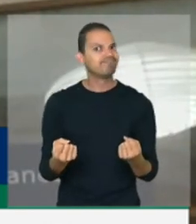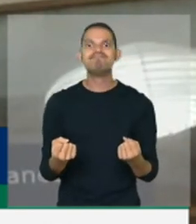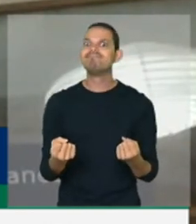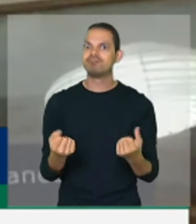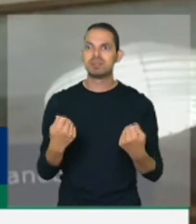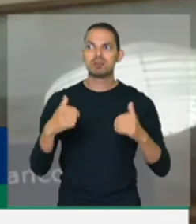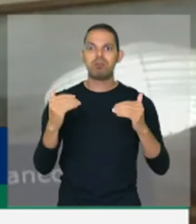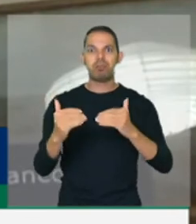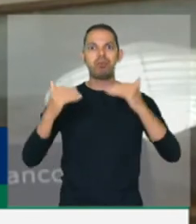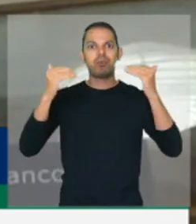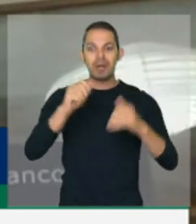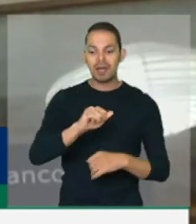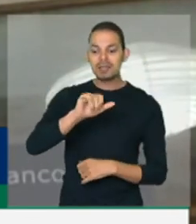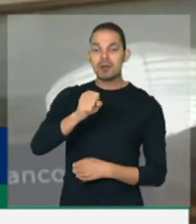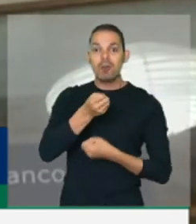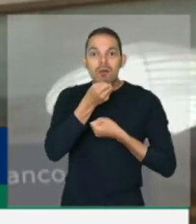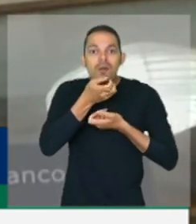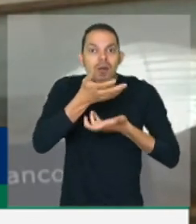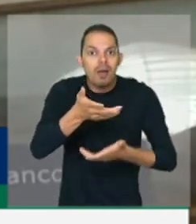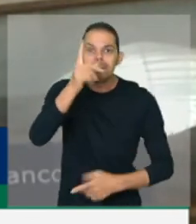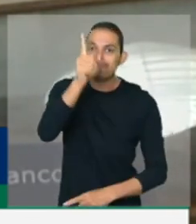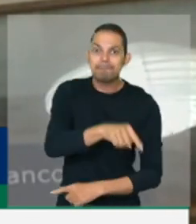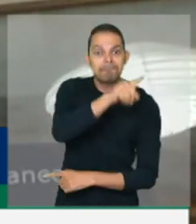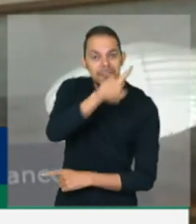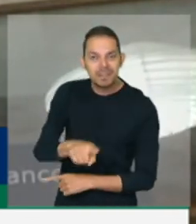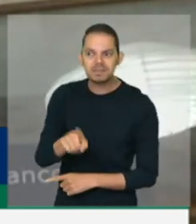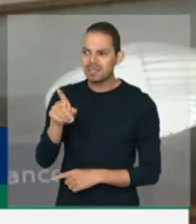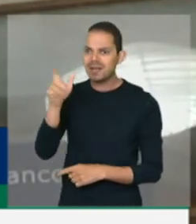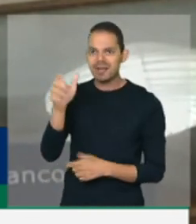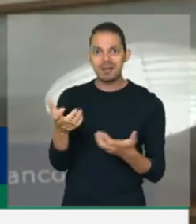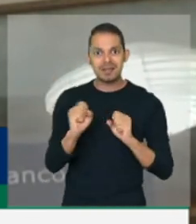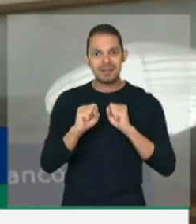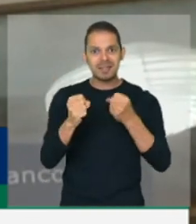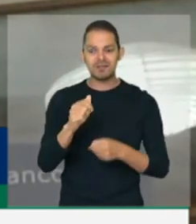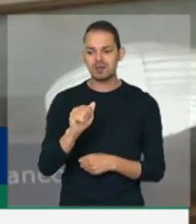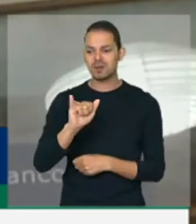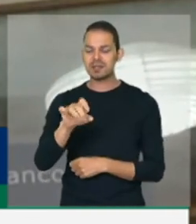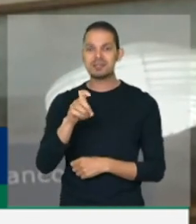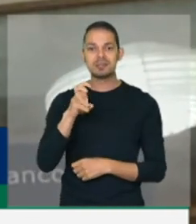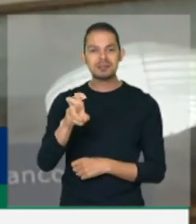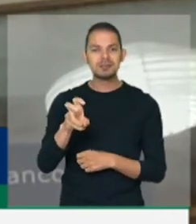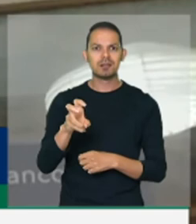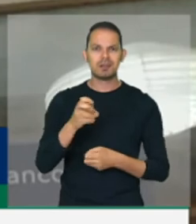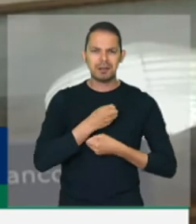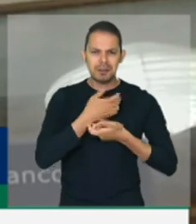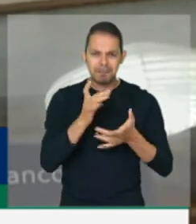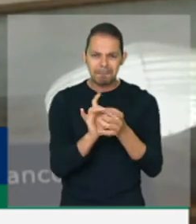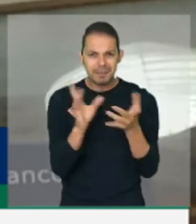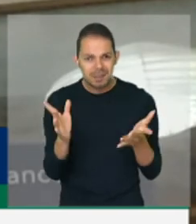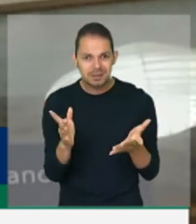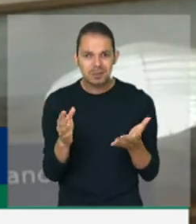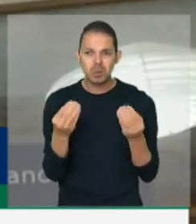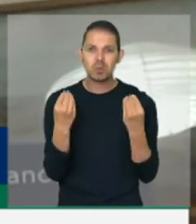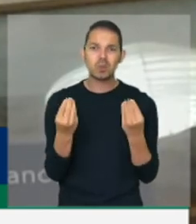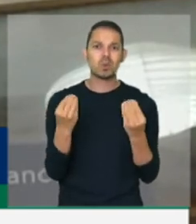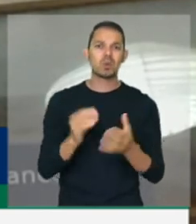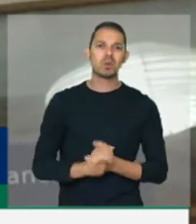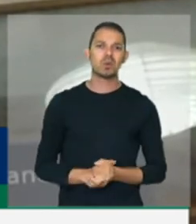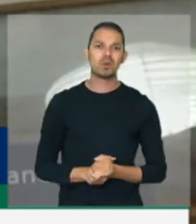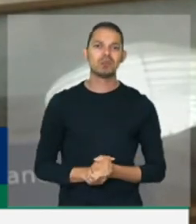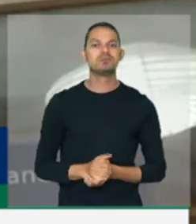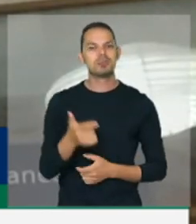AI-5 impede a liberdade de expressão. E ele quer defender o AI-5 se utilizando o argumento da liberdade de expressão? E eu quero